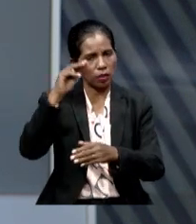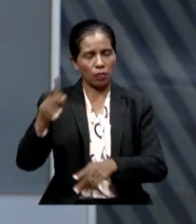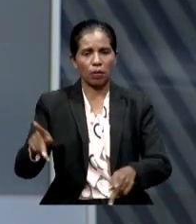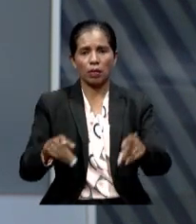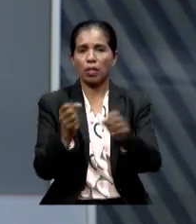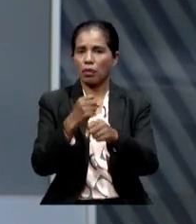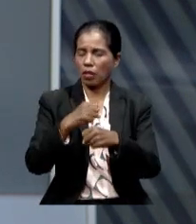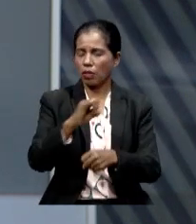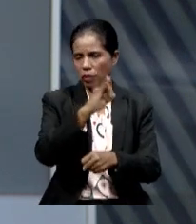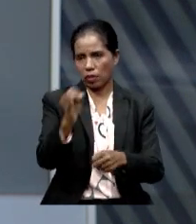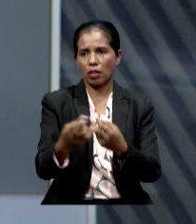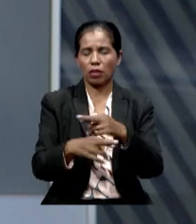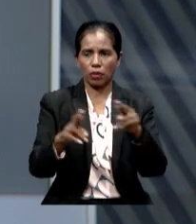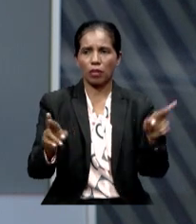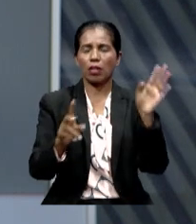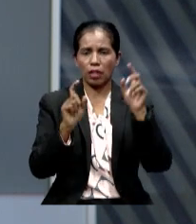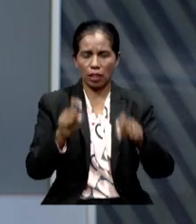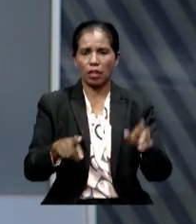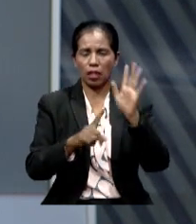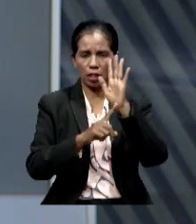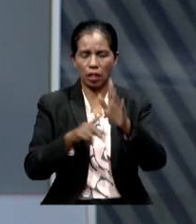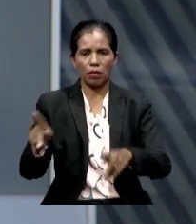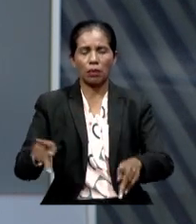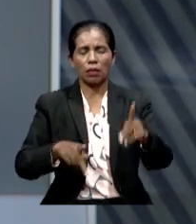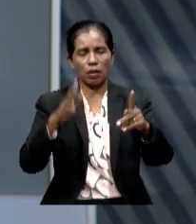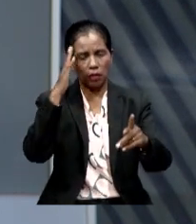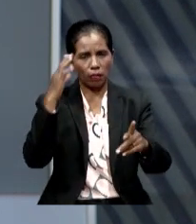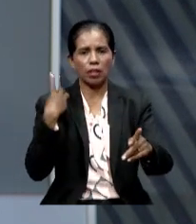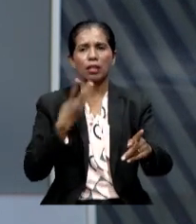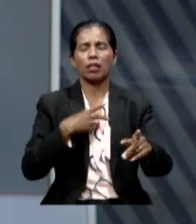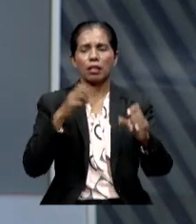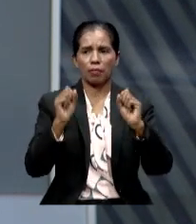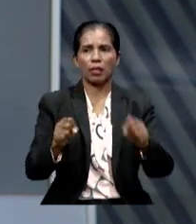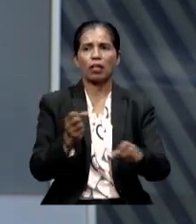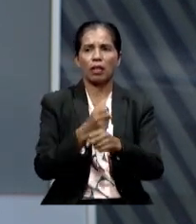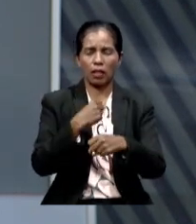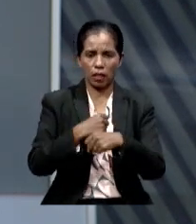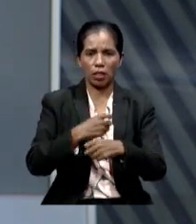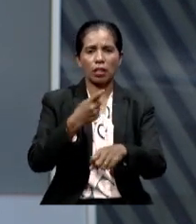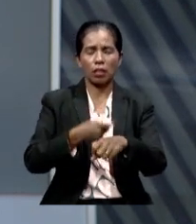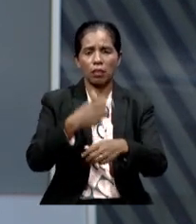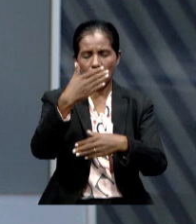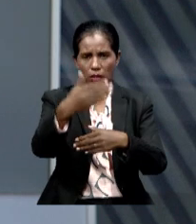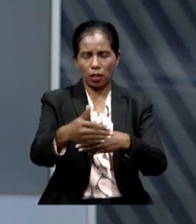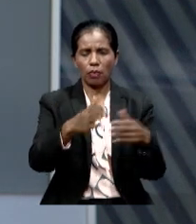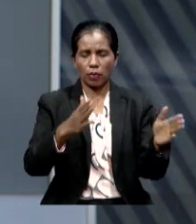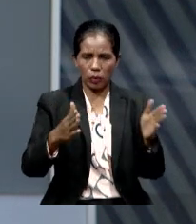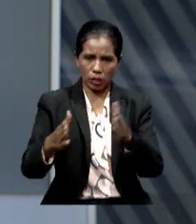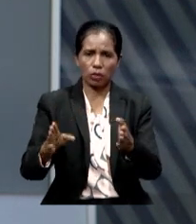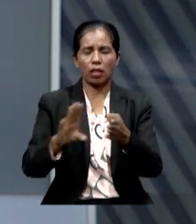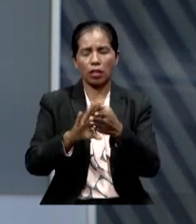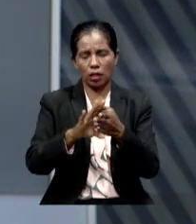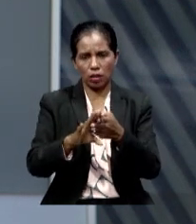investigação que é, e o resultado tem que forçar, para o público tem que e também lá dia a situação e o processo eleitoral do irmão, né? Tem que